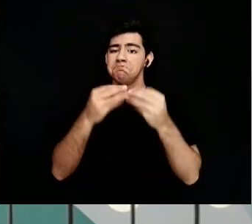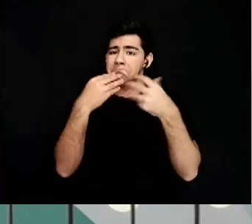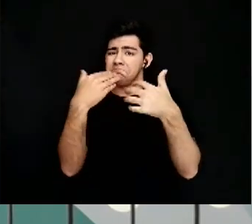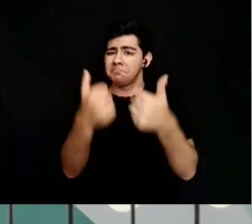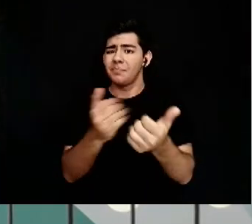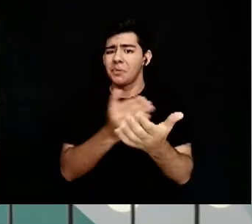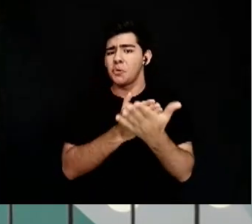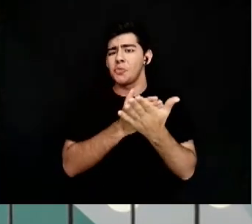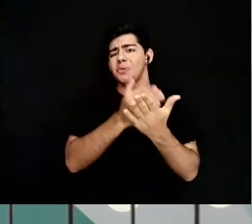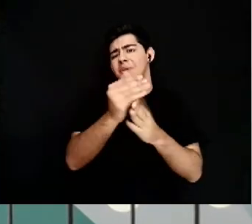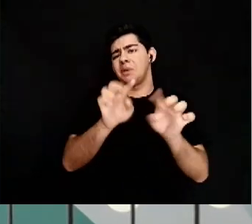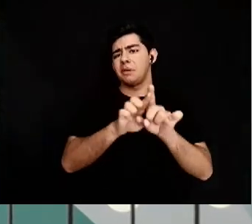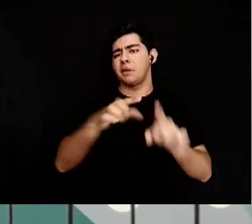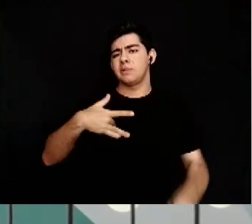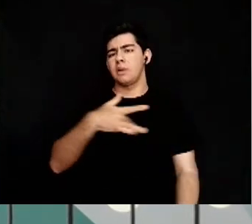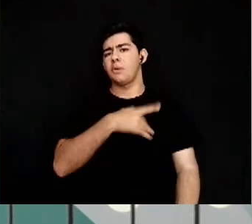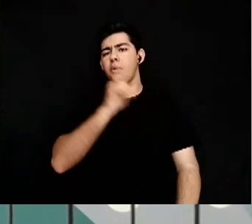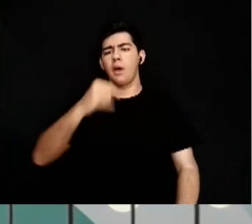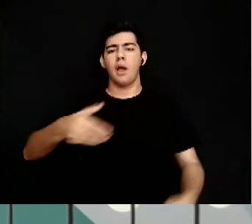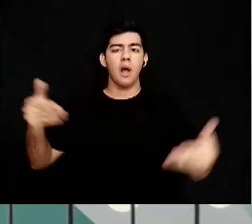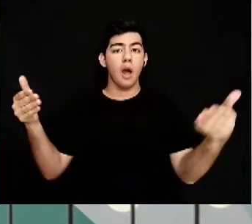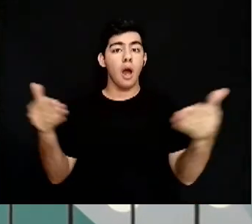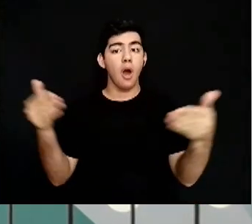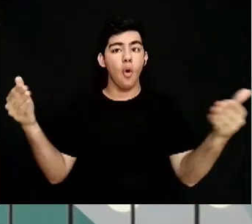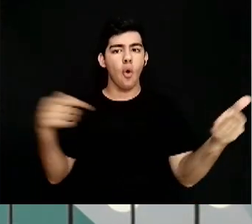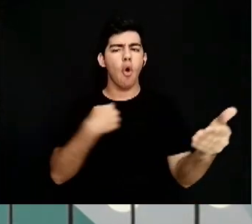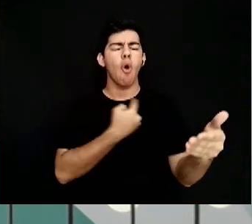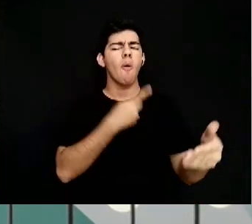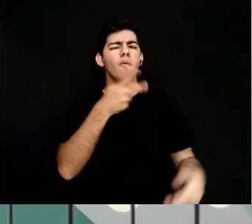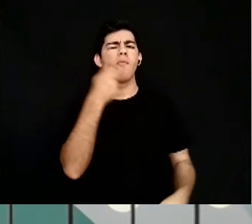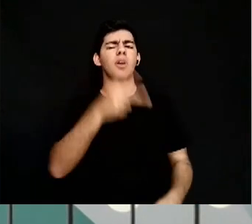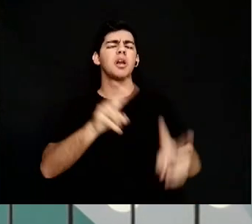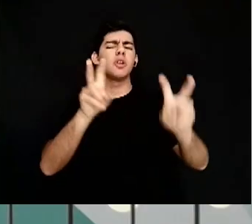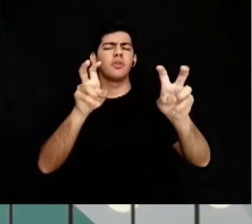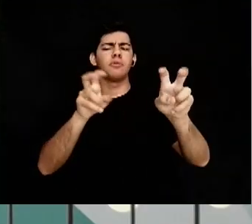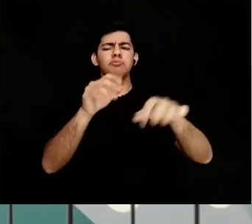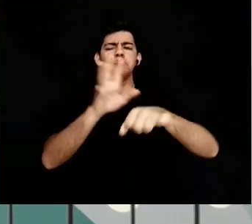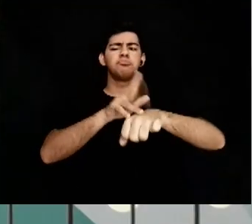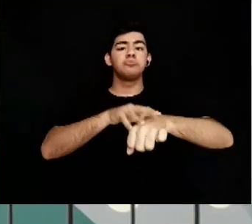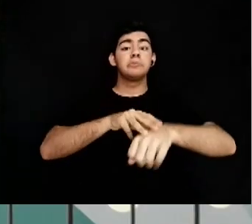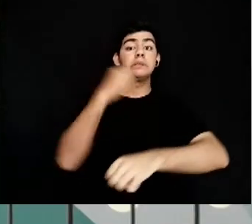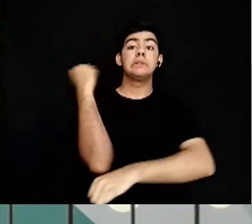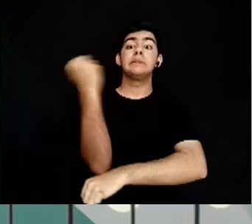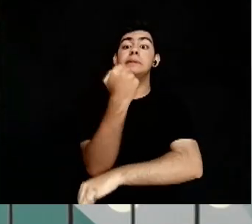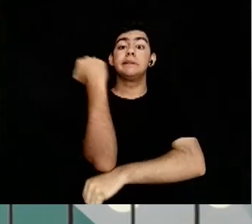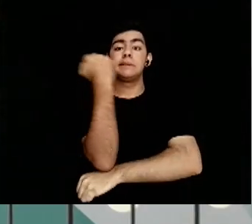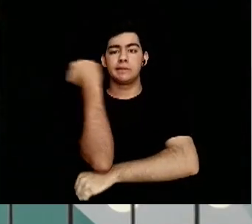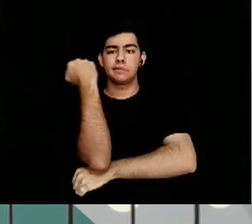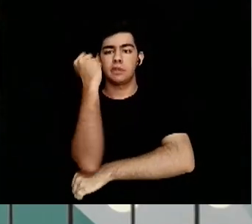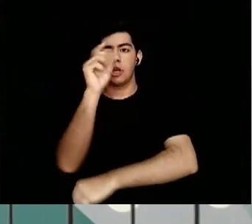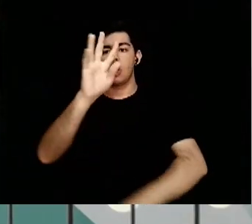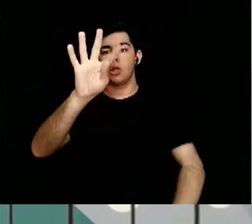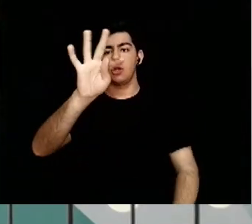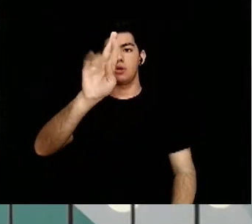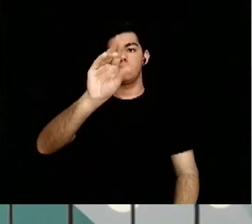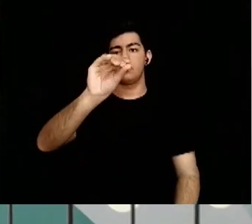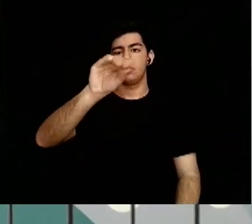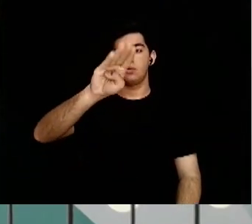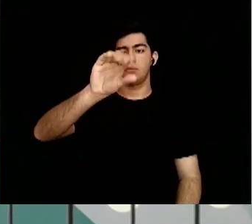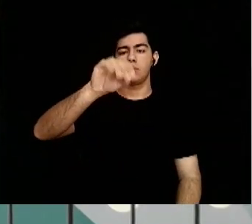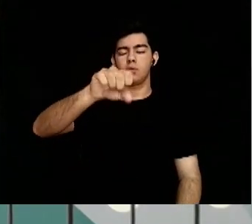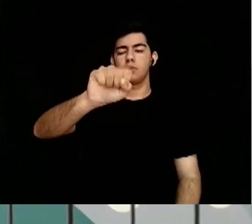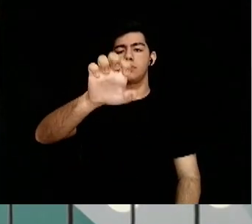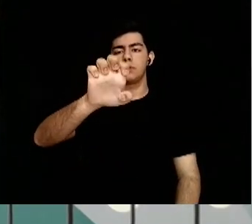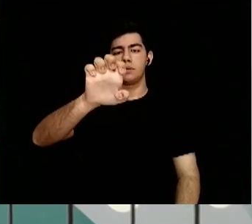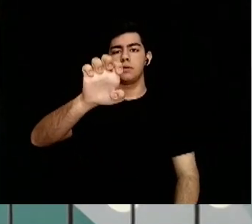Olá, começa mais uma edição do Saúde Agora. Vamos falar de uma condição grave e silenciosa, trombose